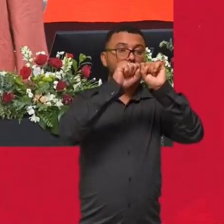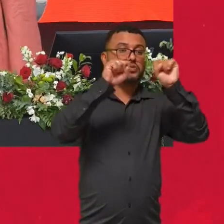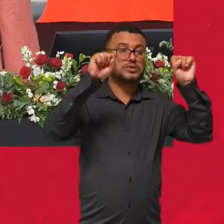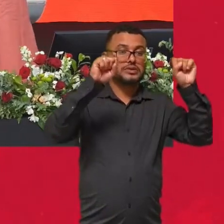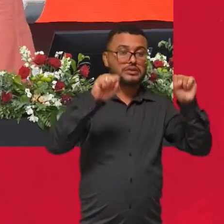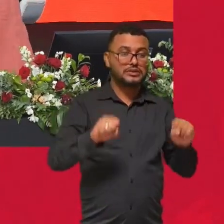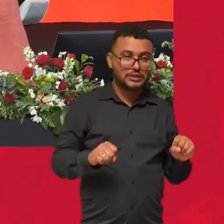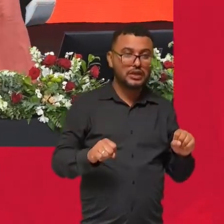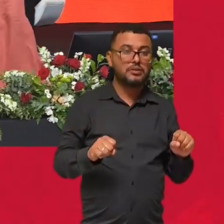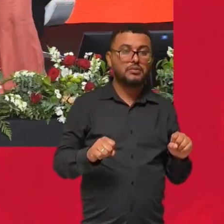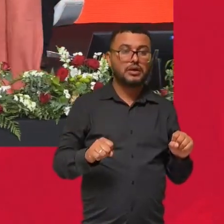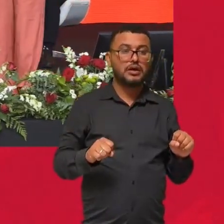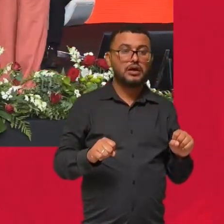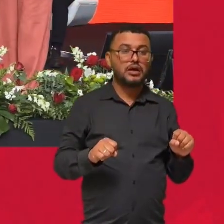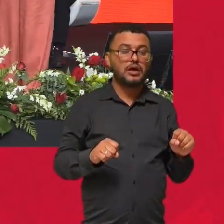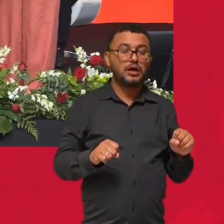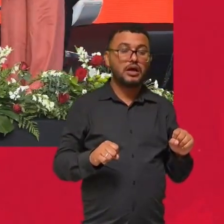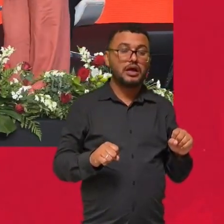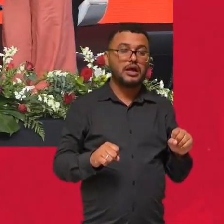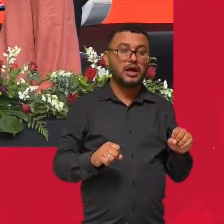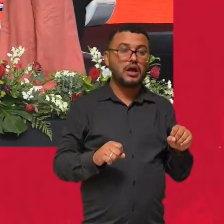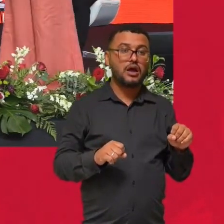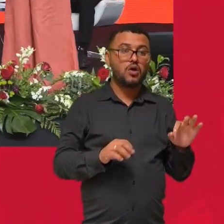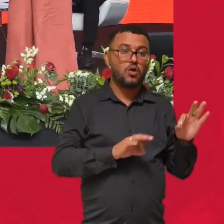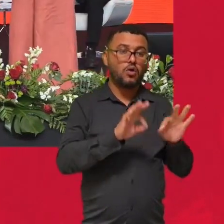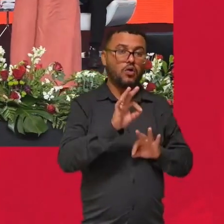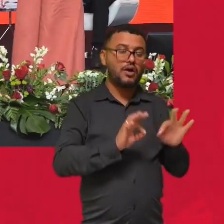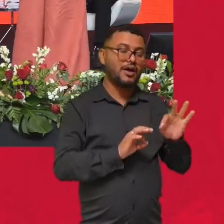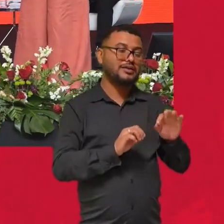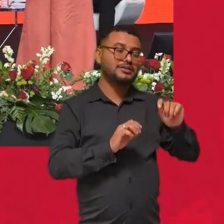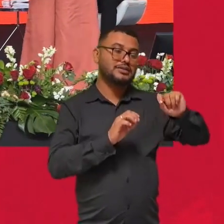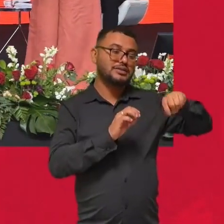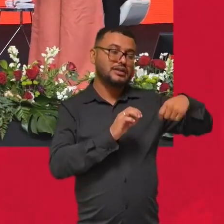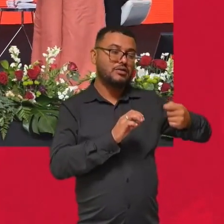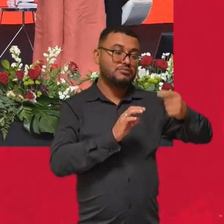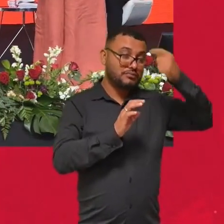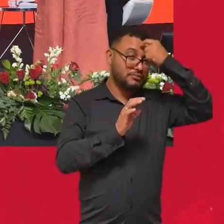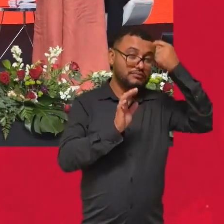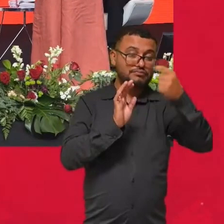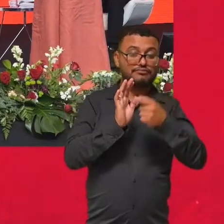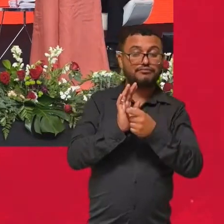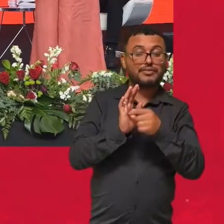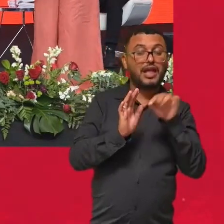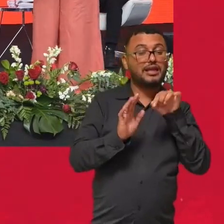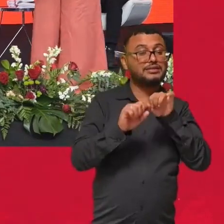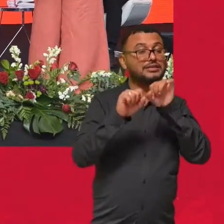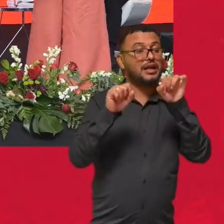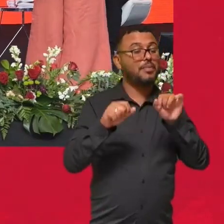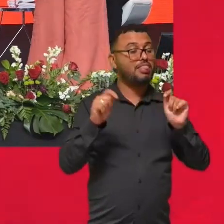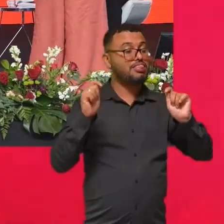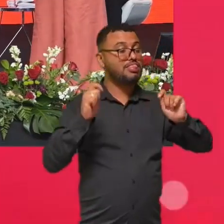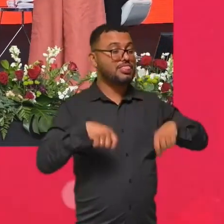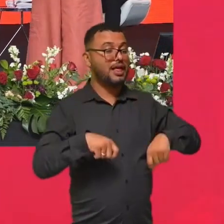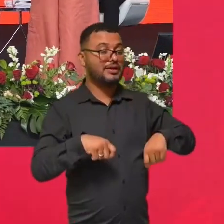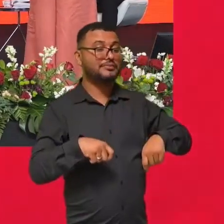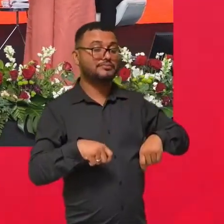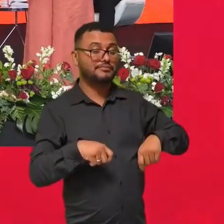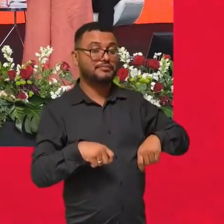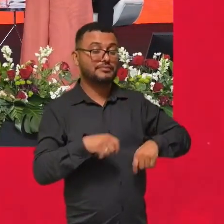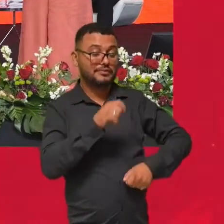organizado, chamado inteligência artificial, que tem a capacidade de criar